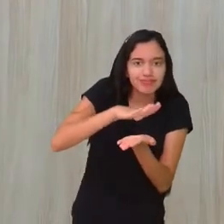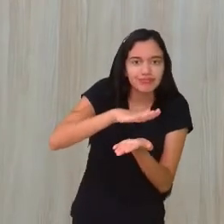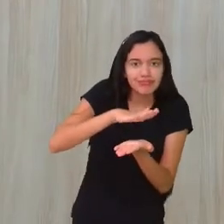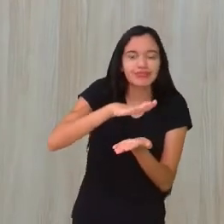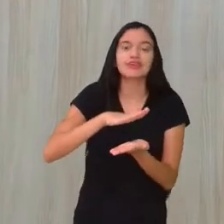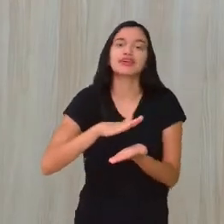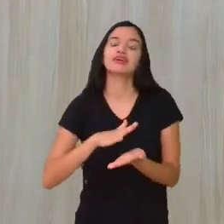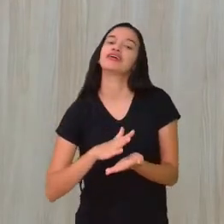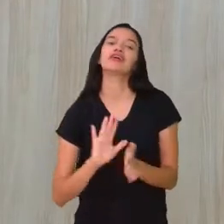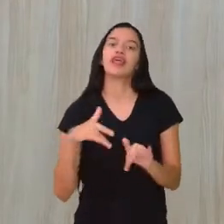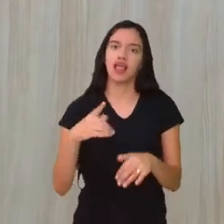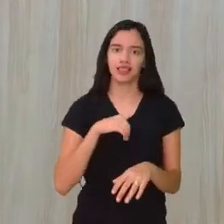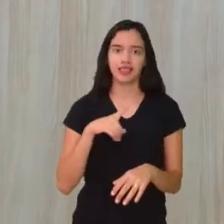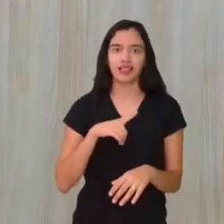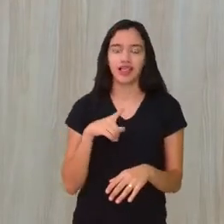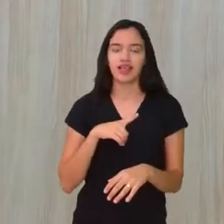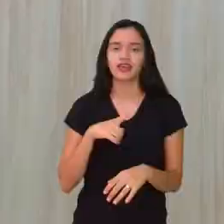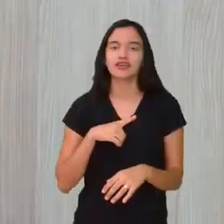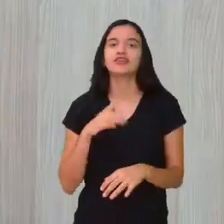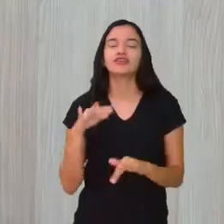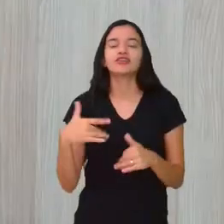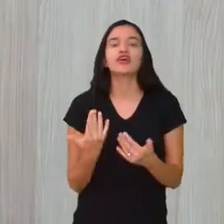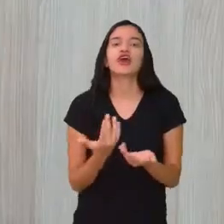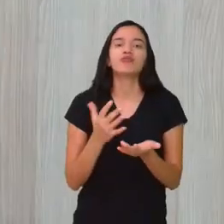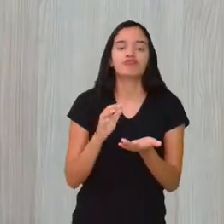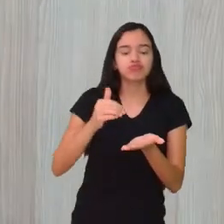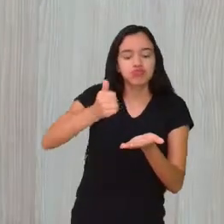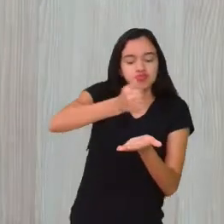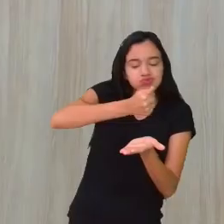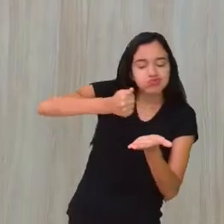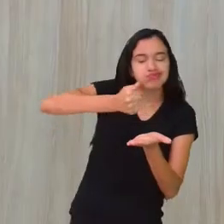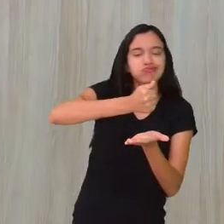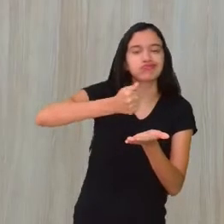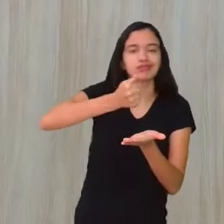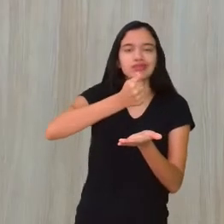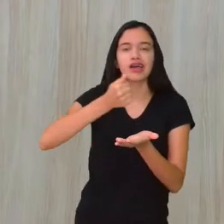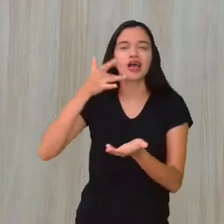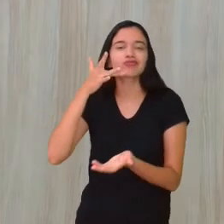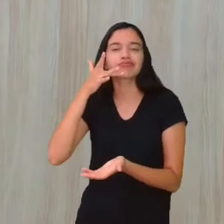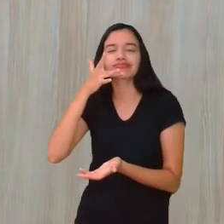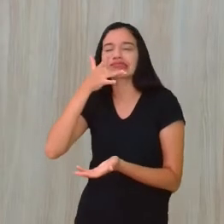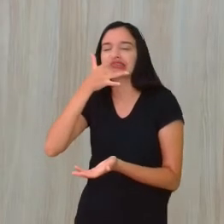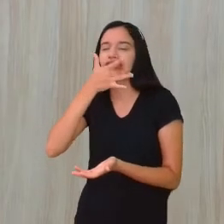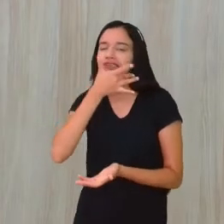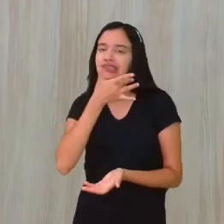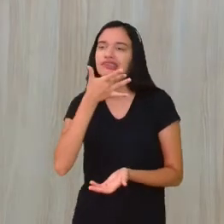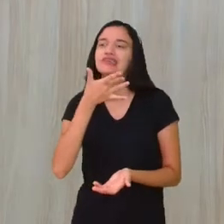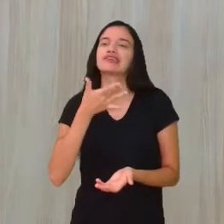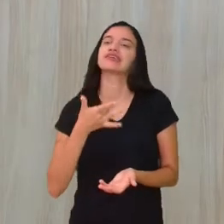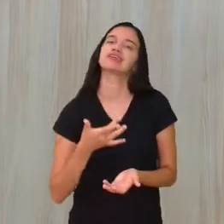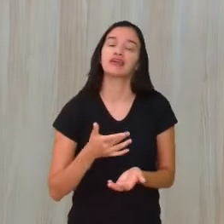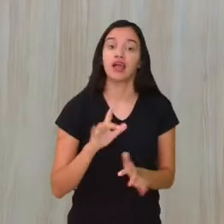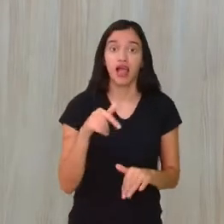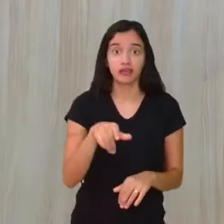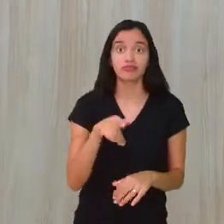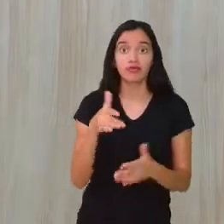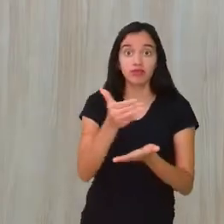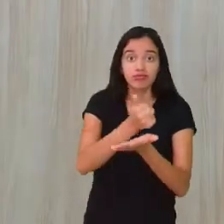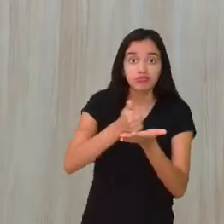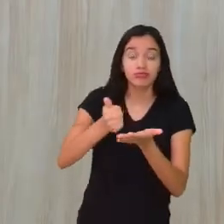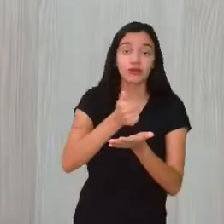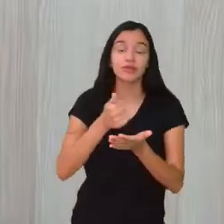pré-colombianos, né, mas a gente vai trazer a crítica a esse termo, né? Então, antes da chegada dos espanhóis na América,